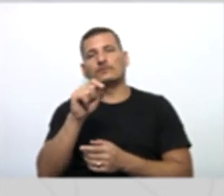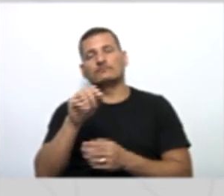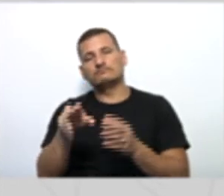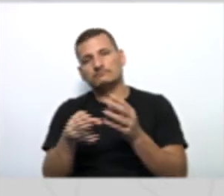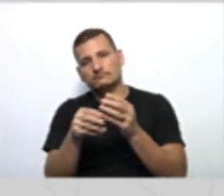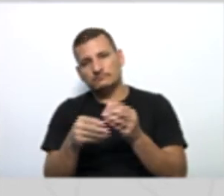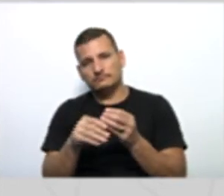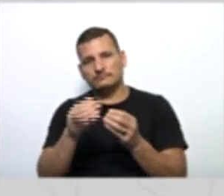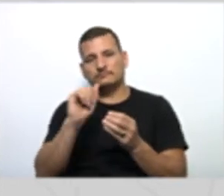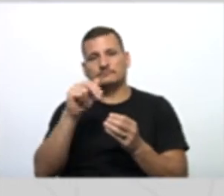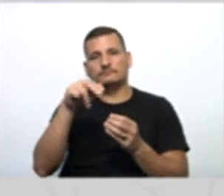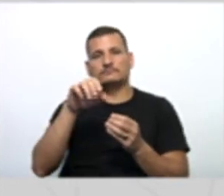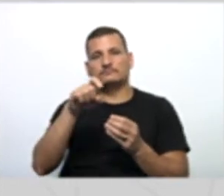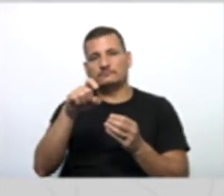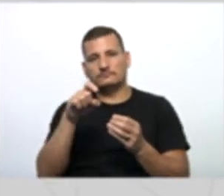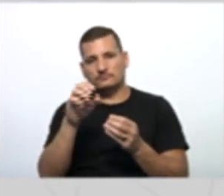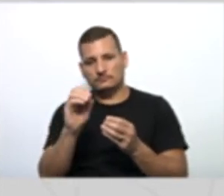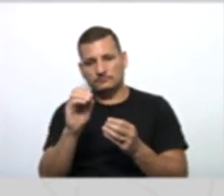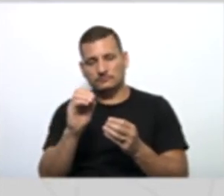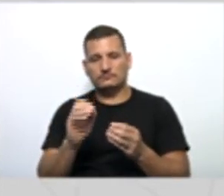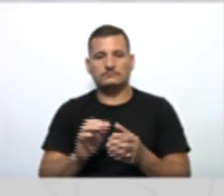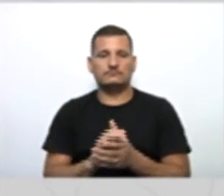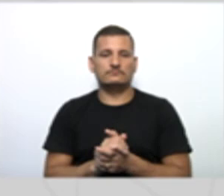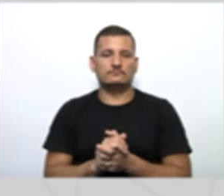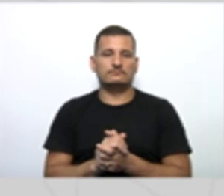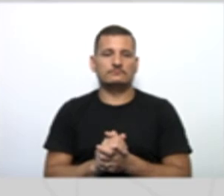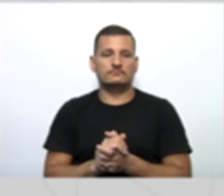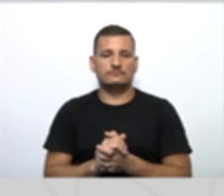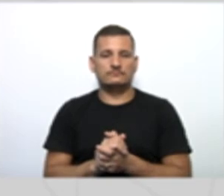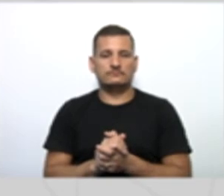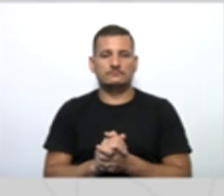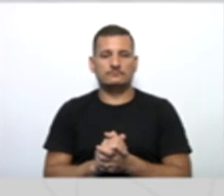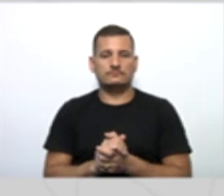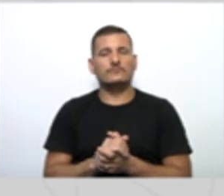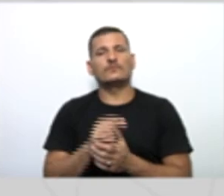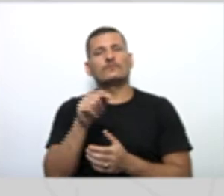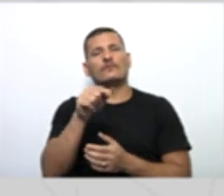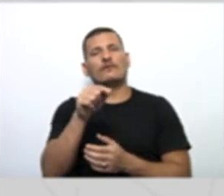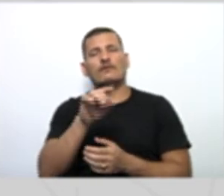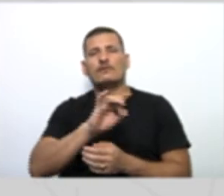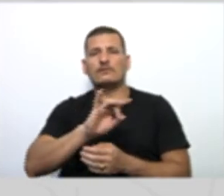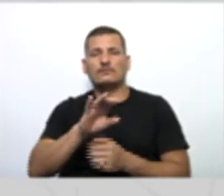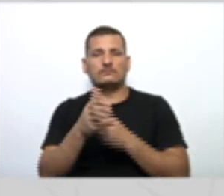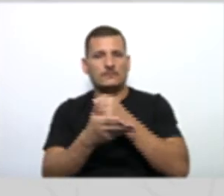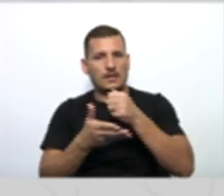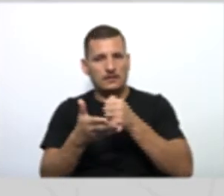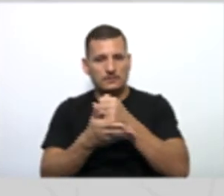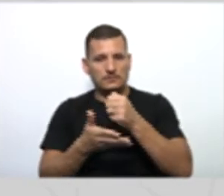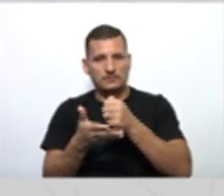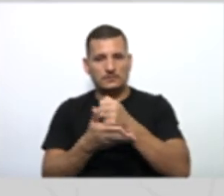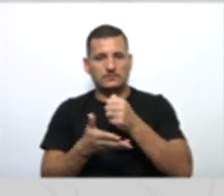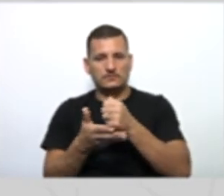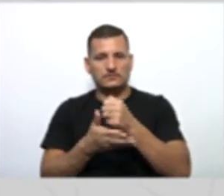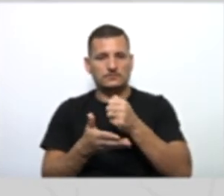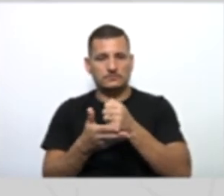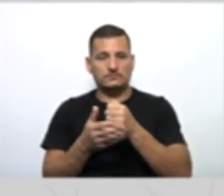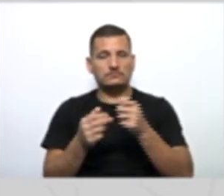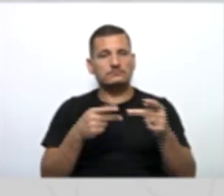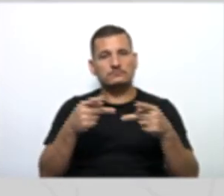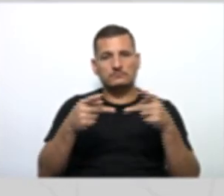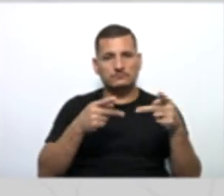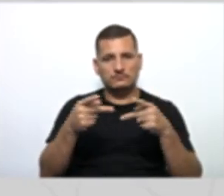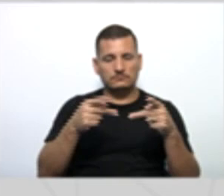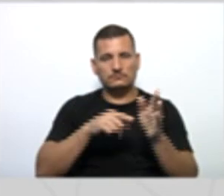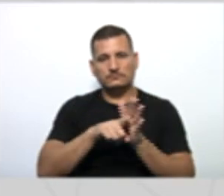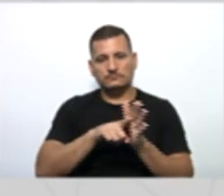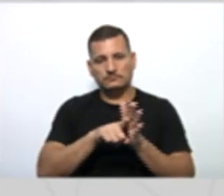você, foi feito pela instituição. Esses são os elementos básicos de um projeto de